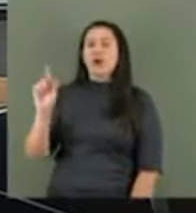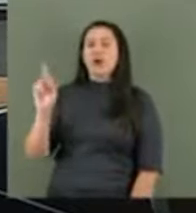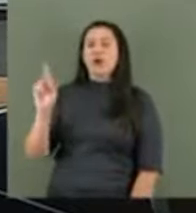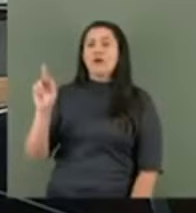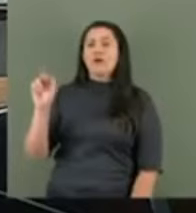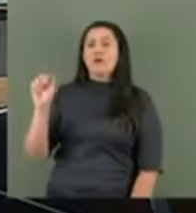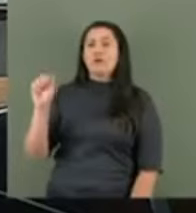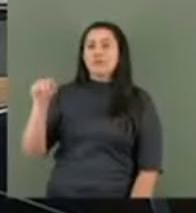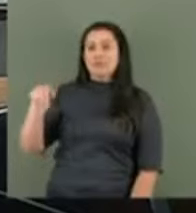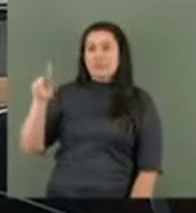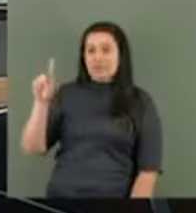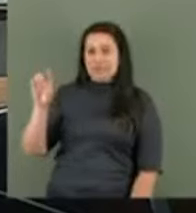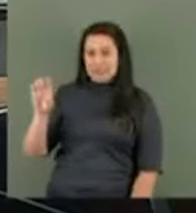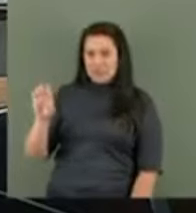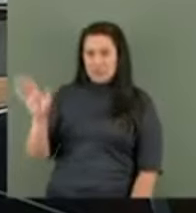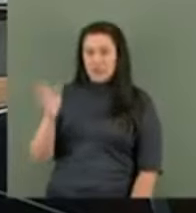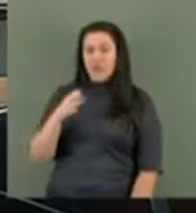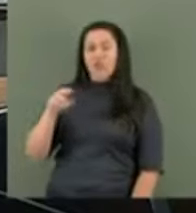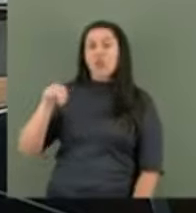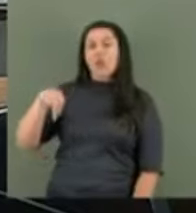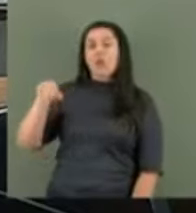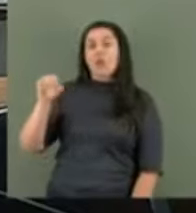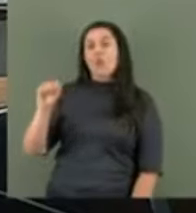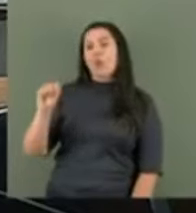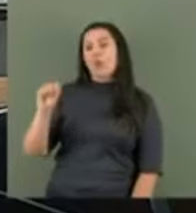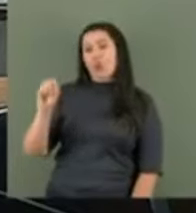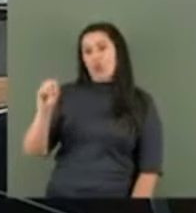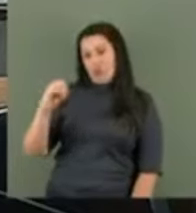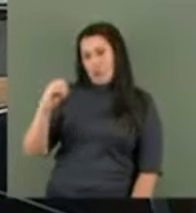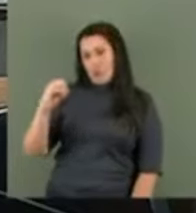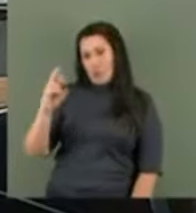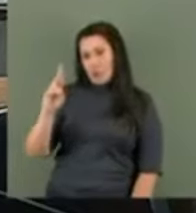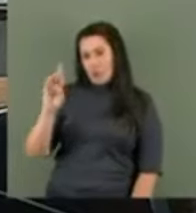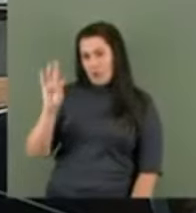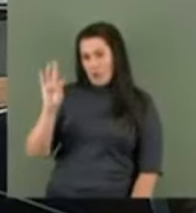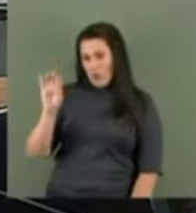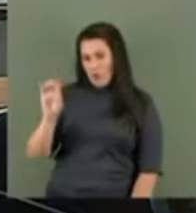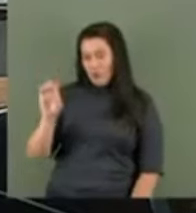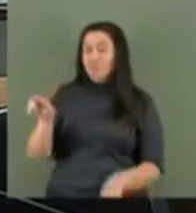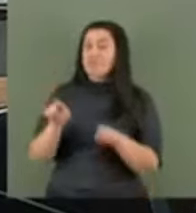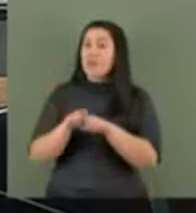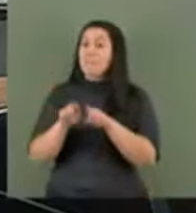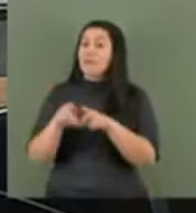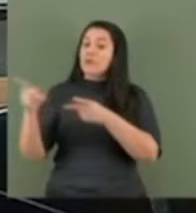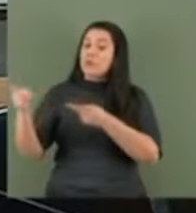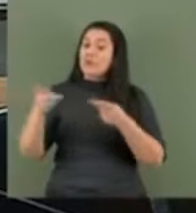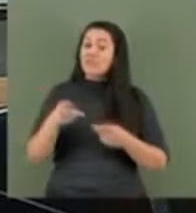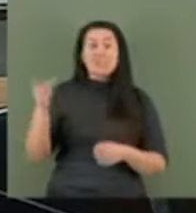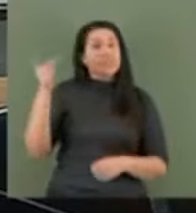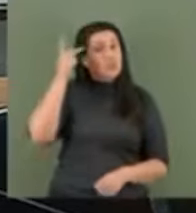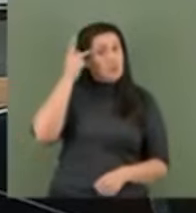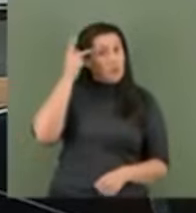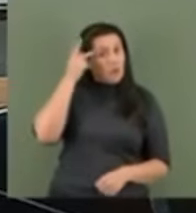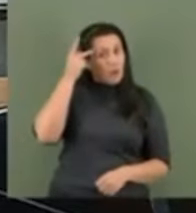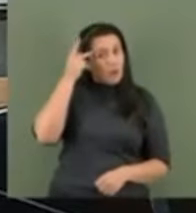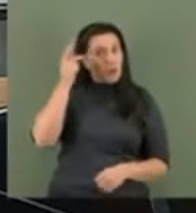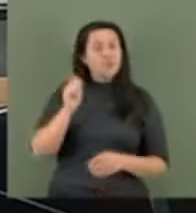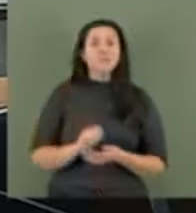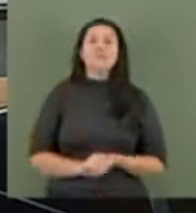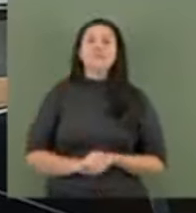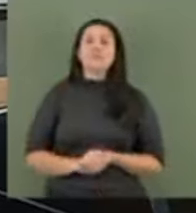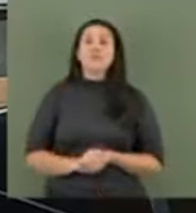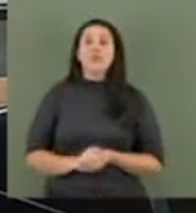nessa semana, amanhã, nós teremos uma audiência com autoridades do Executivo,